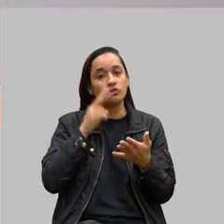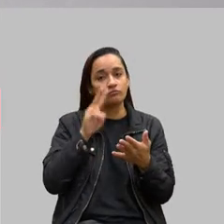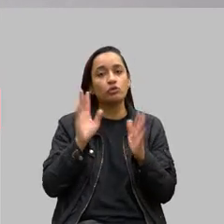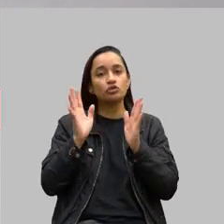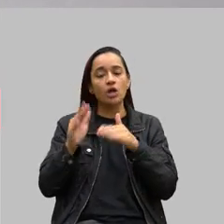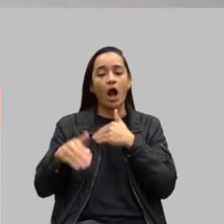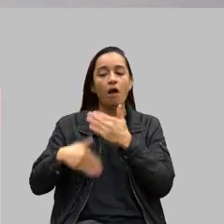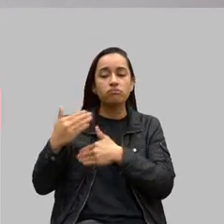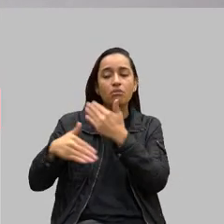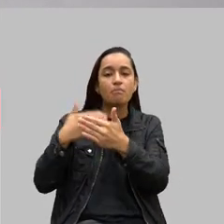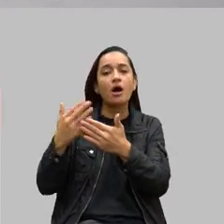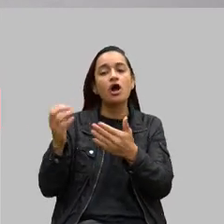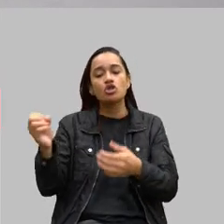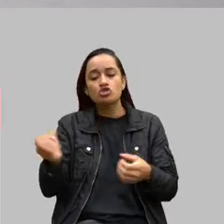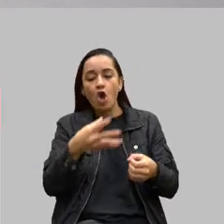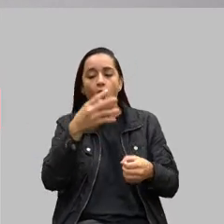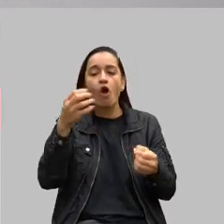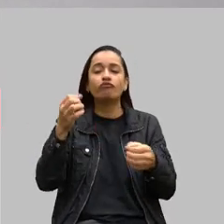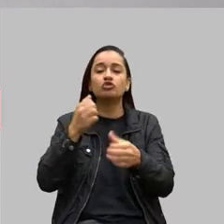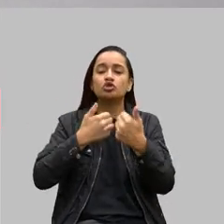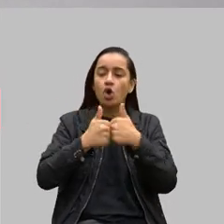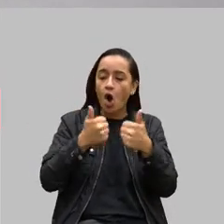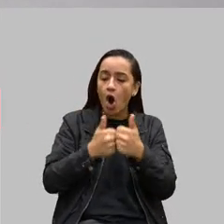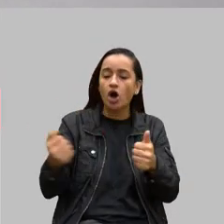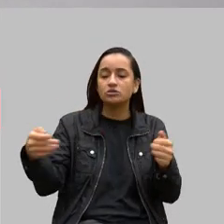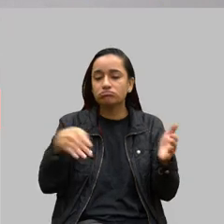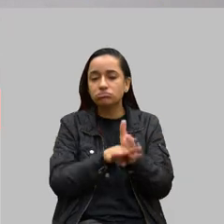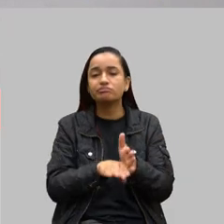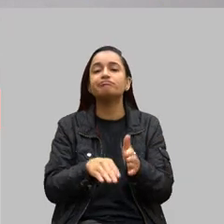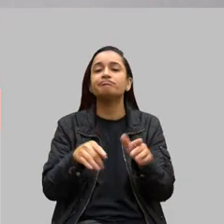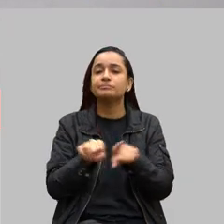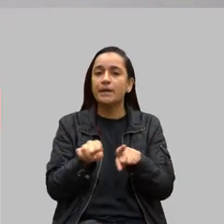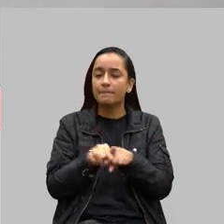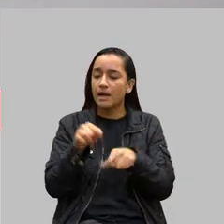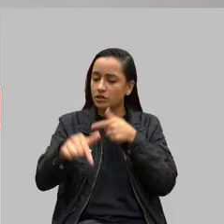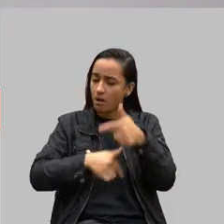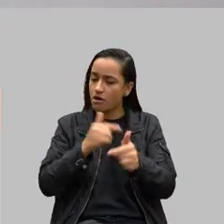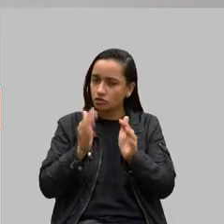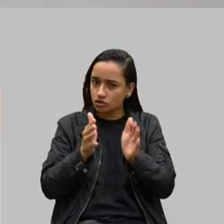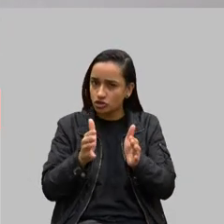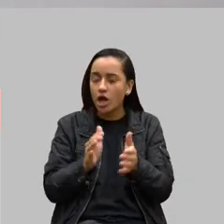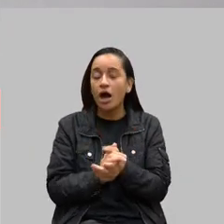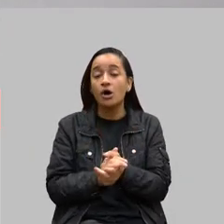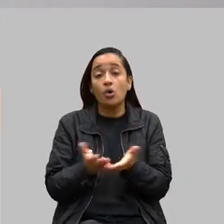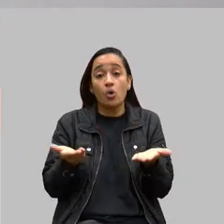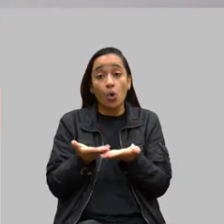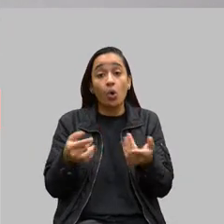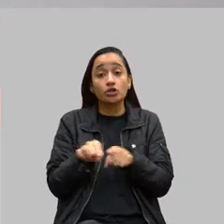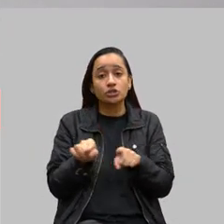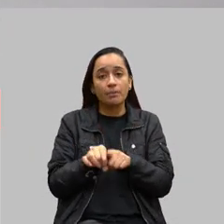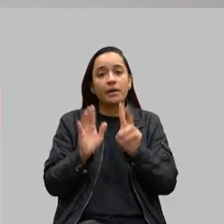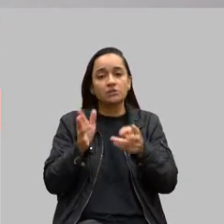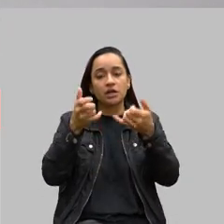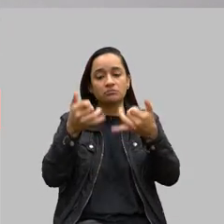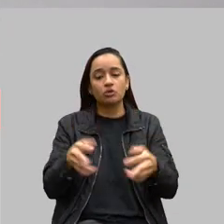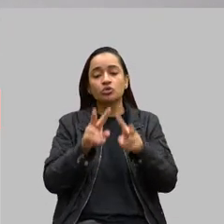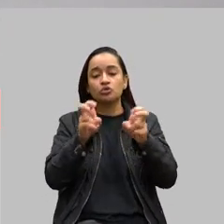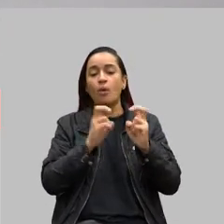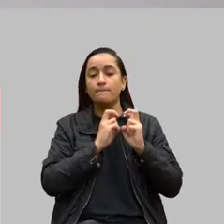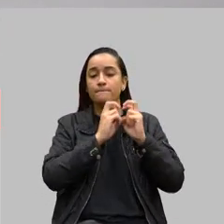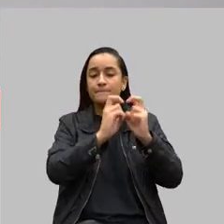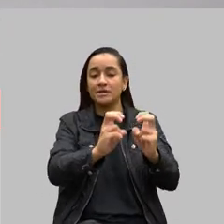novos ônibus né Por parte da empresa que faz o serviço foi falado aqui hoje também do metrô do Rodo anel que vai